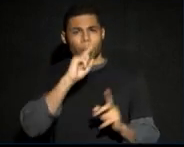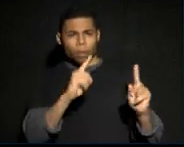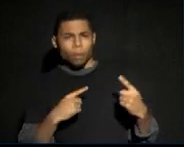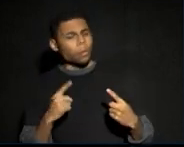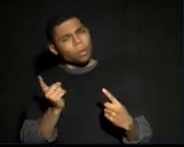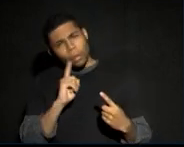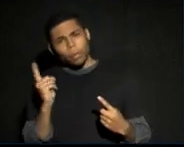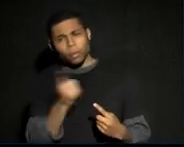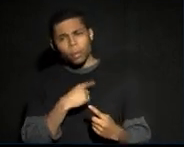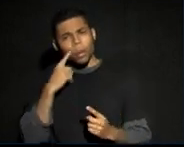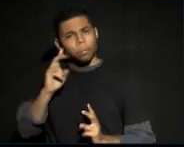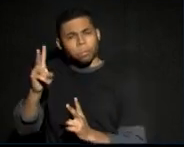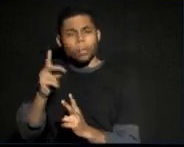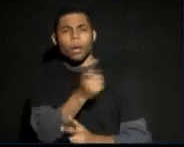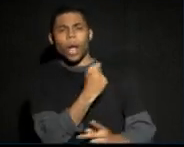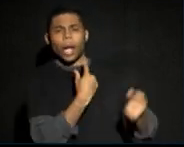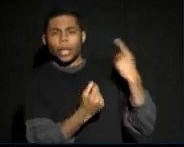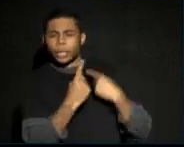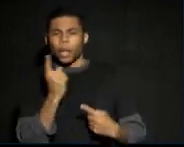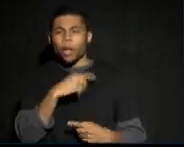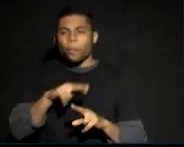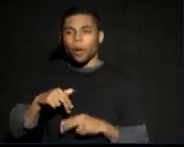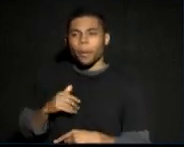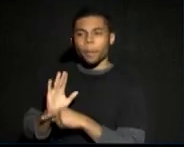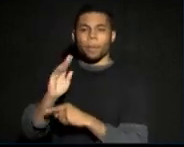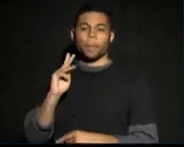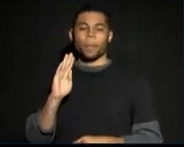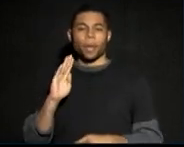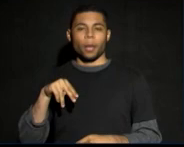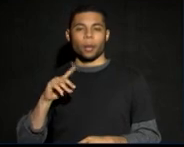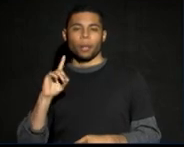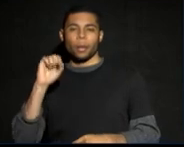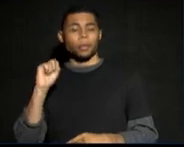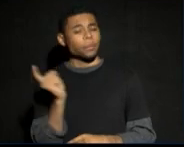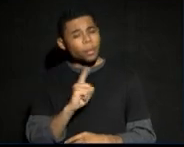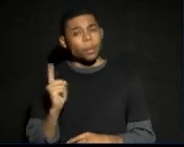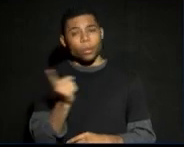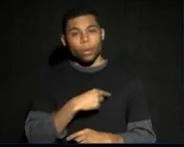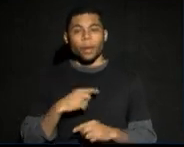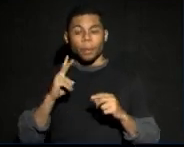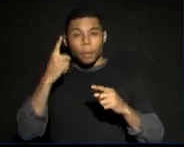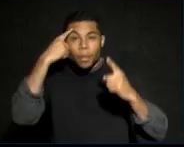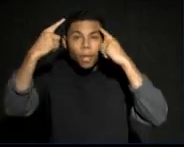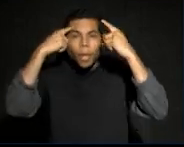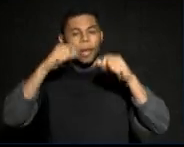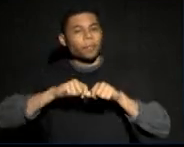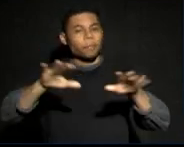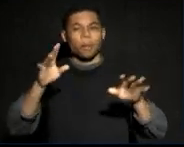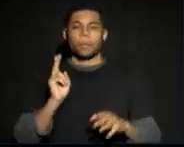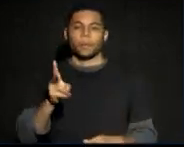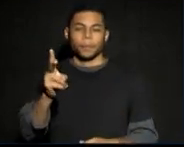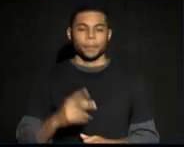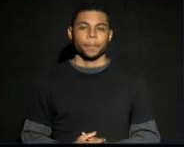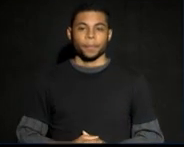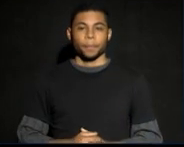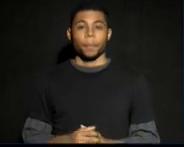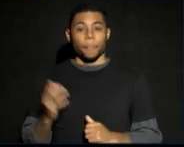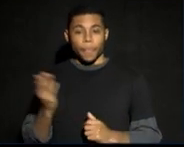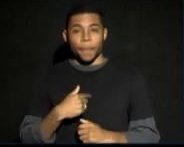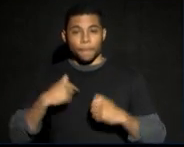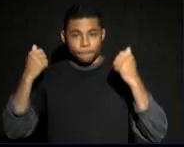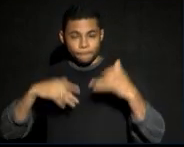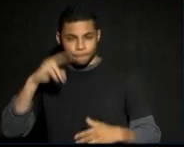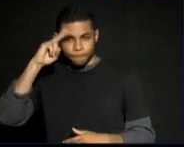para não ser criticado E acharem que a gente tava favorecendo através do BNDS então que as ideias fiquem delegado aí para sempre e aí só